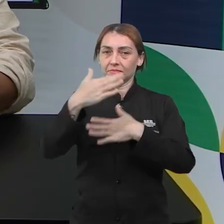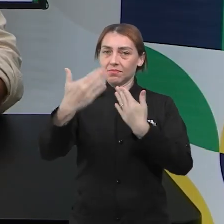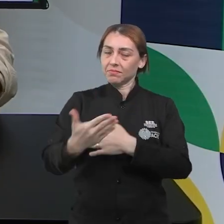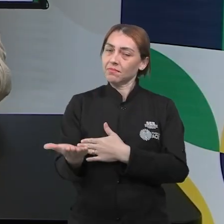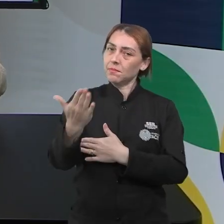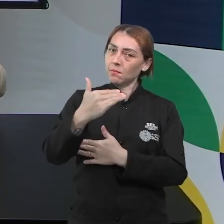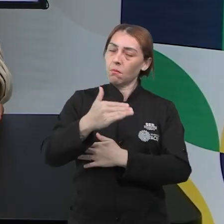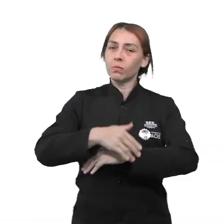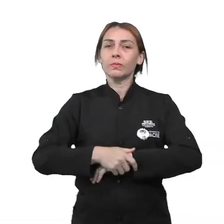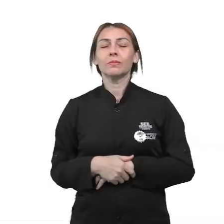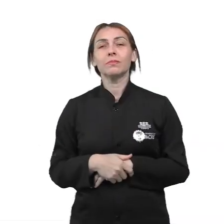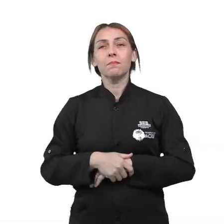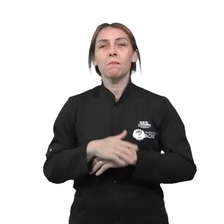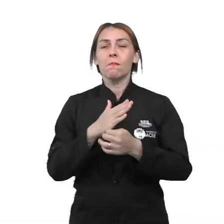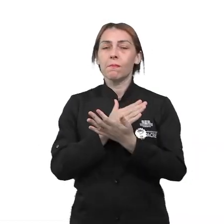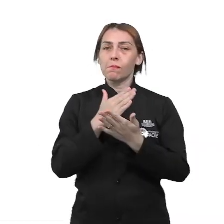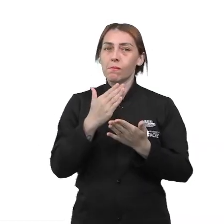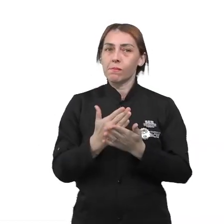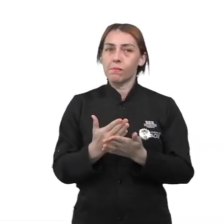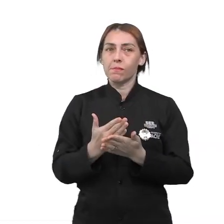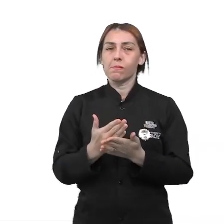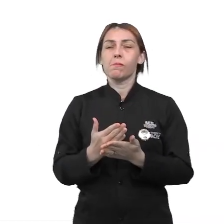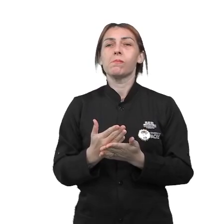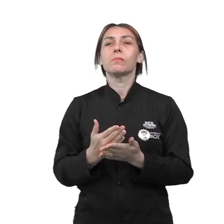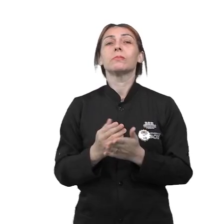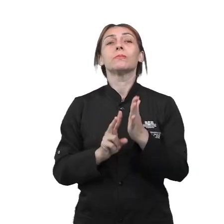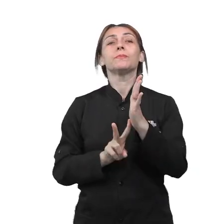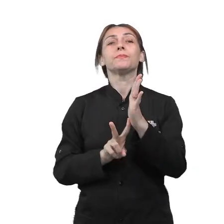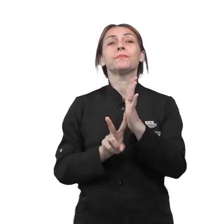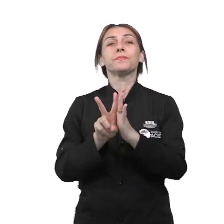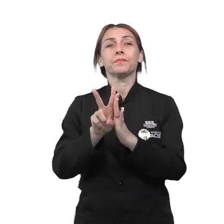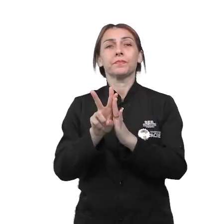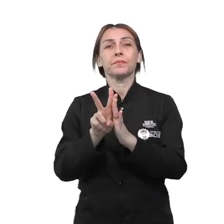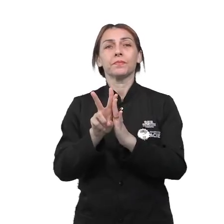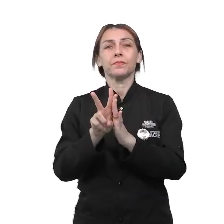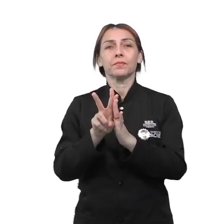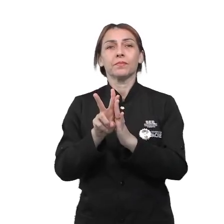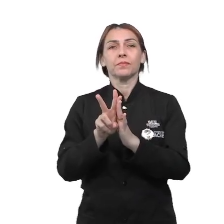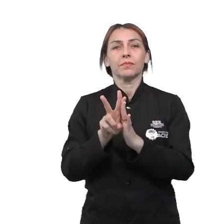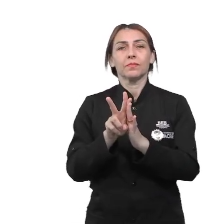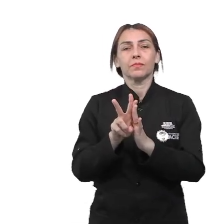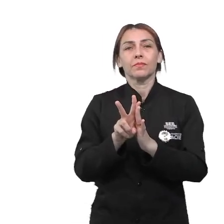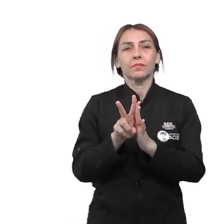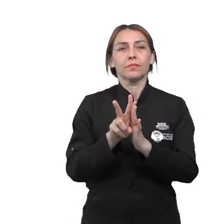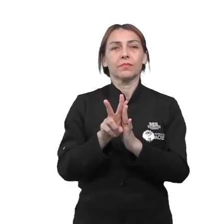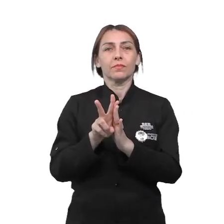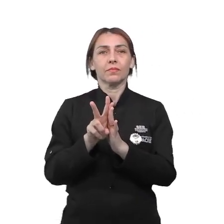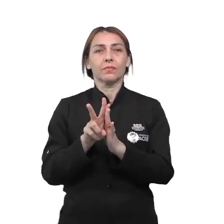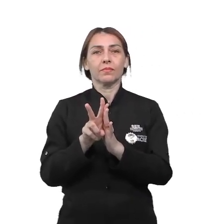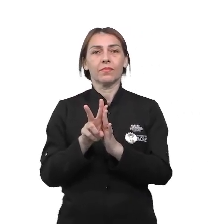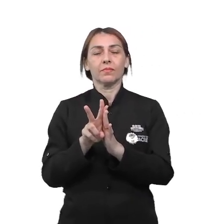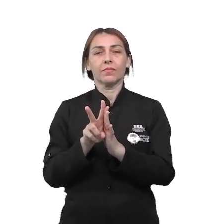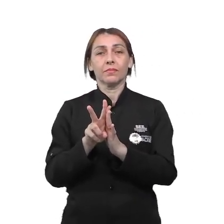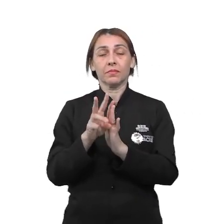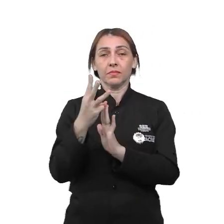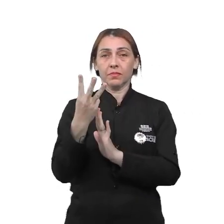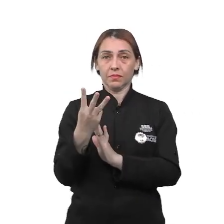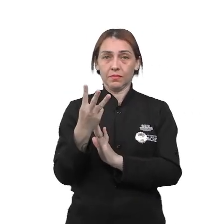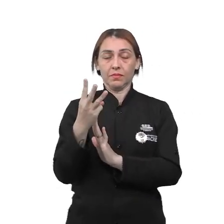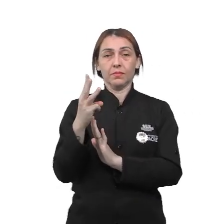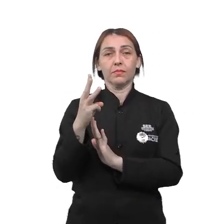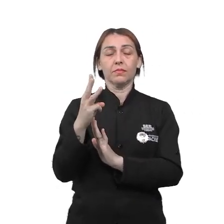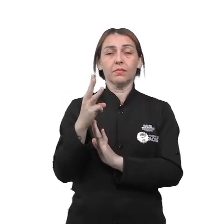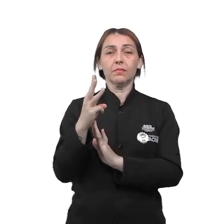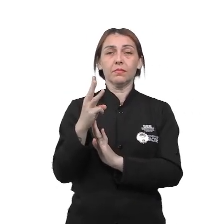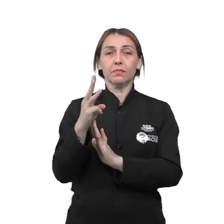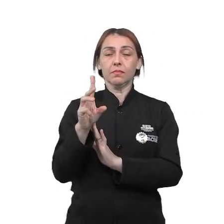comigo. Vamos começar aqui com a ideia da unidade de volume, né? Você tem a ideia do cubo. Essa figura do cubo ele vai trabalhar com 3 dimensões, que são